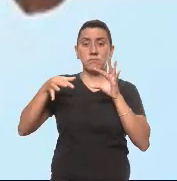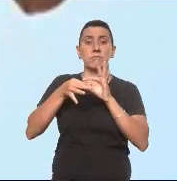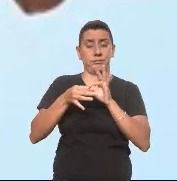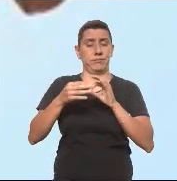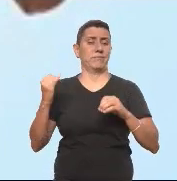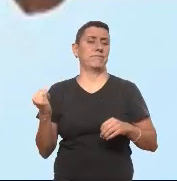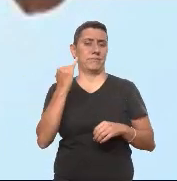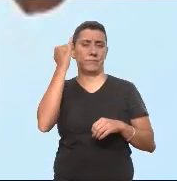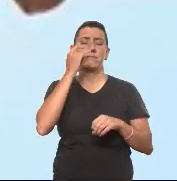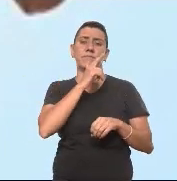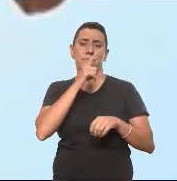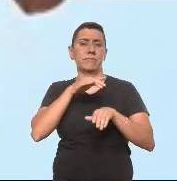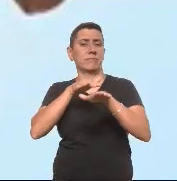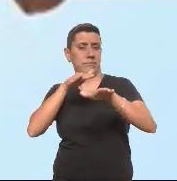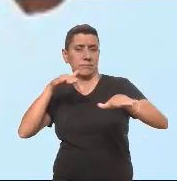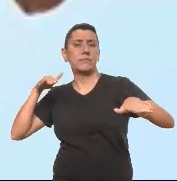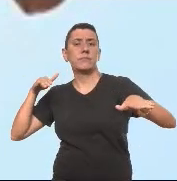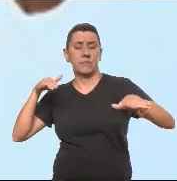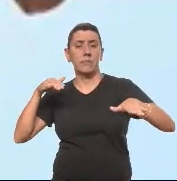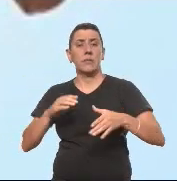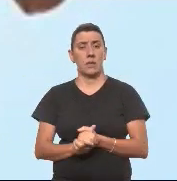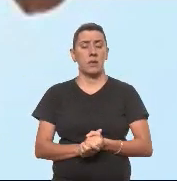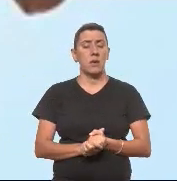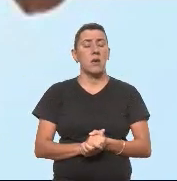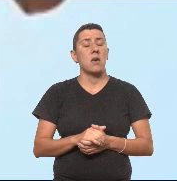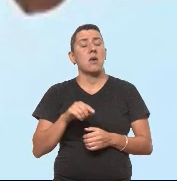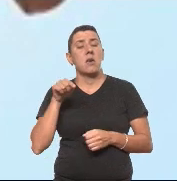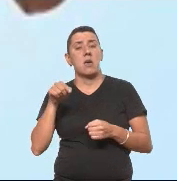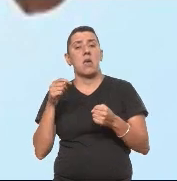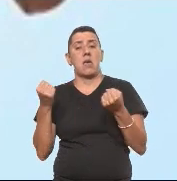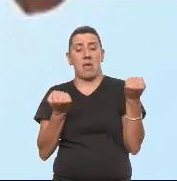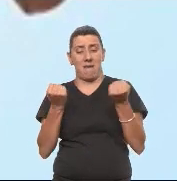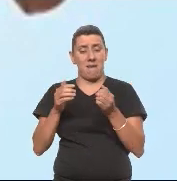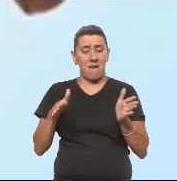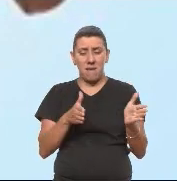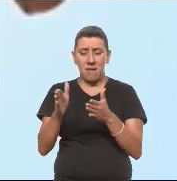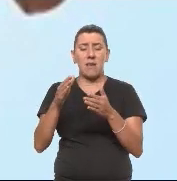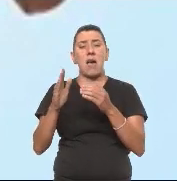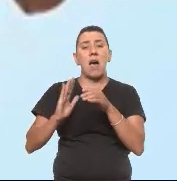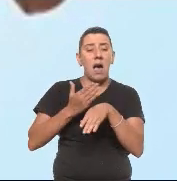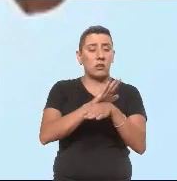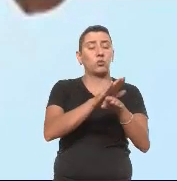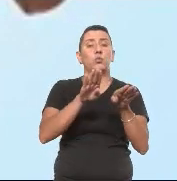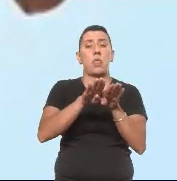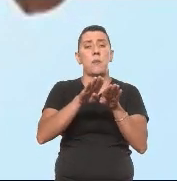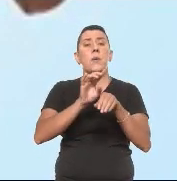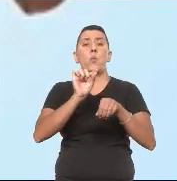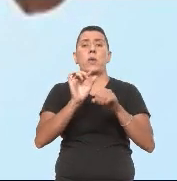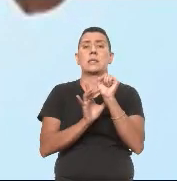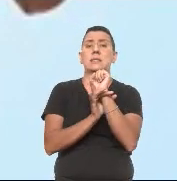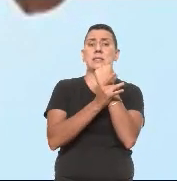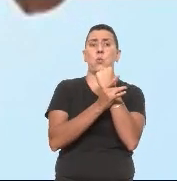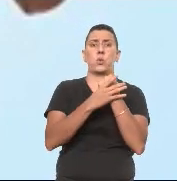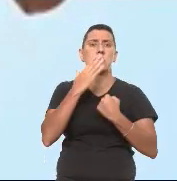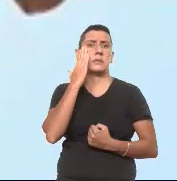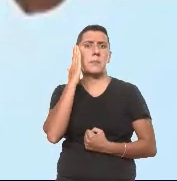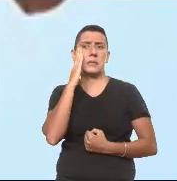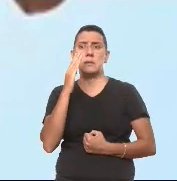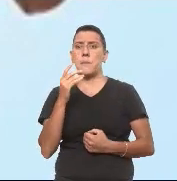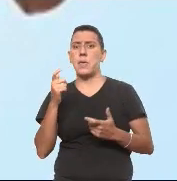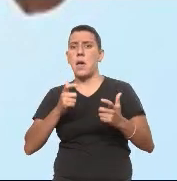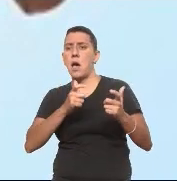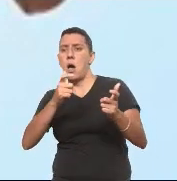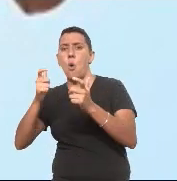ajudam no trânsito o trânsito também contribui para a segurança e assim por diante então assim a integração e